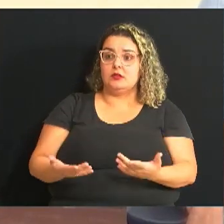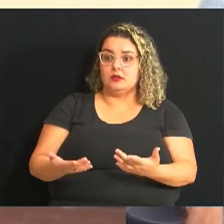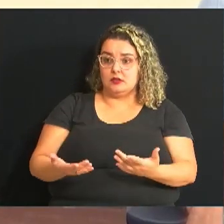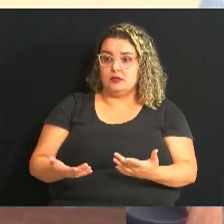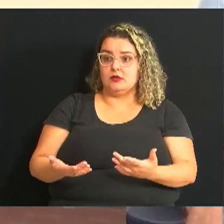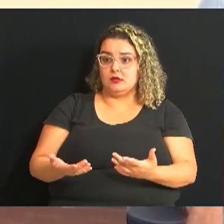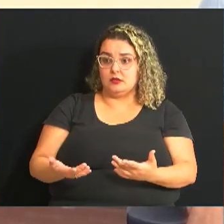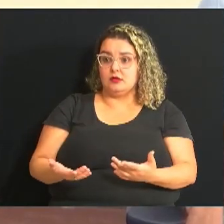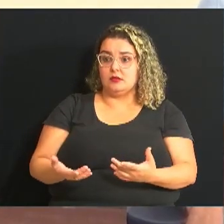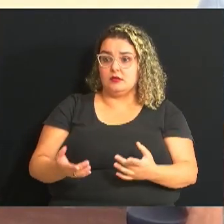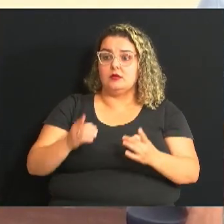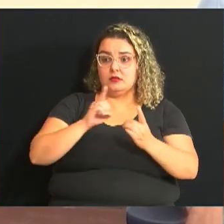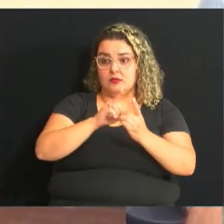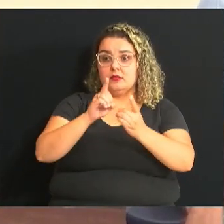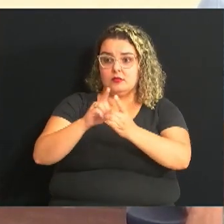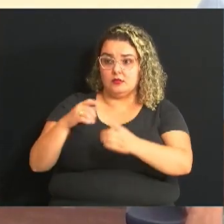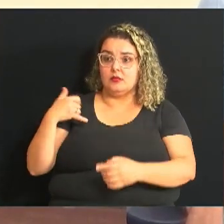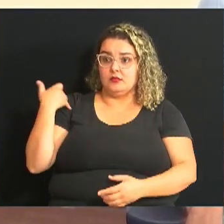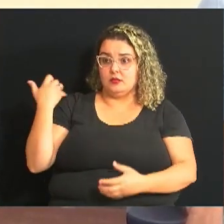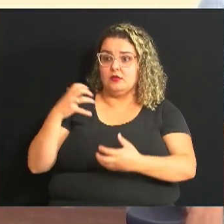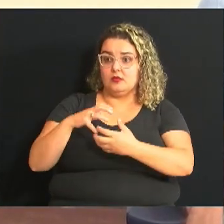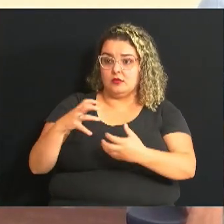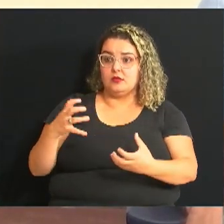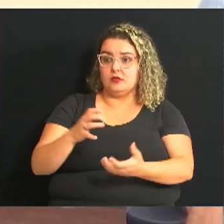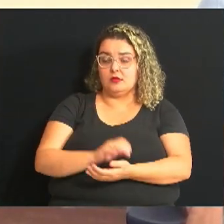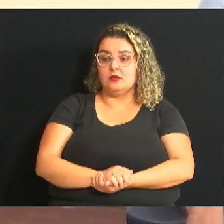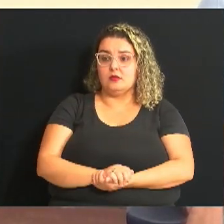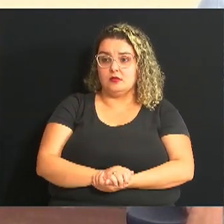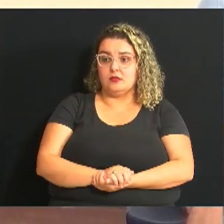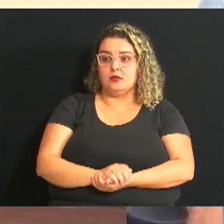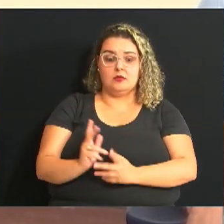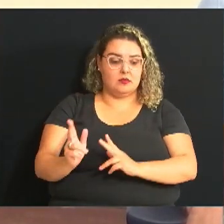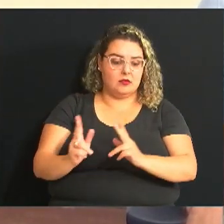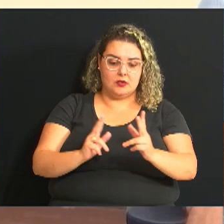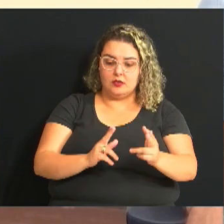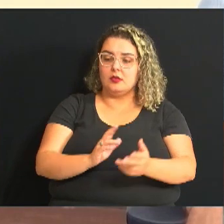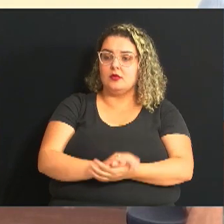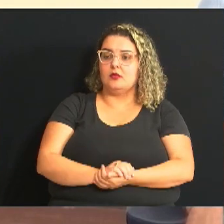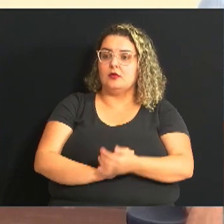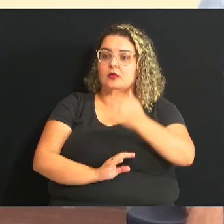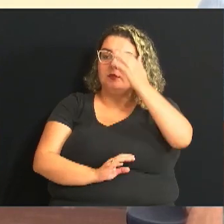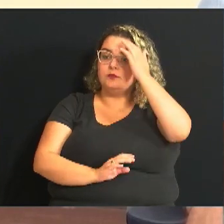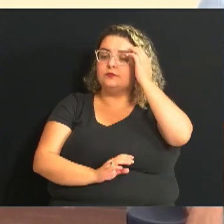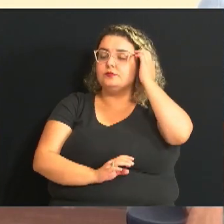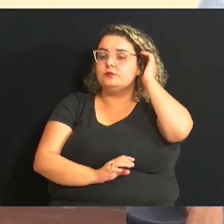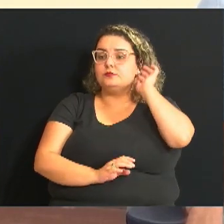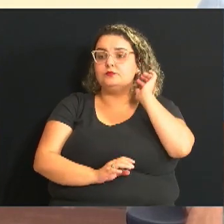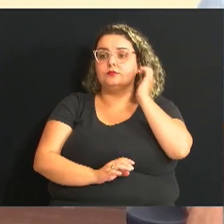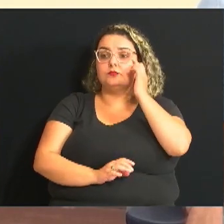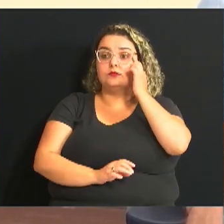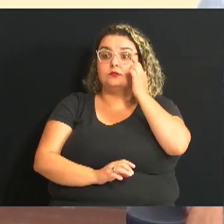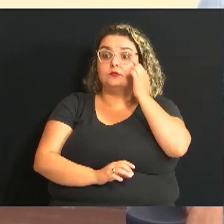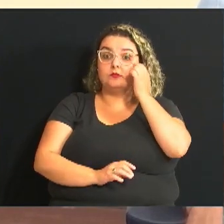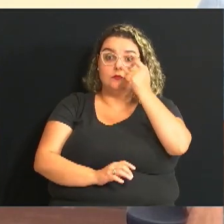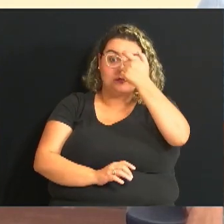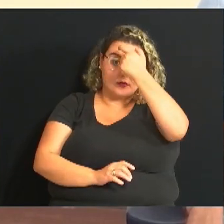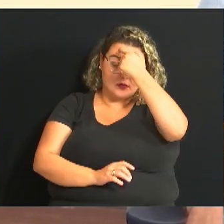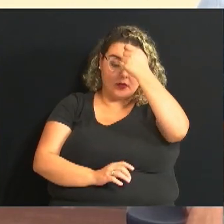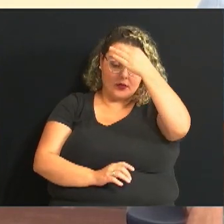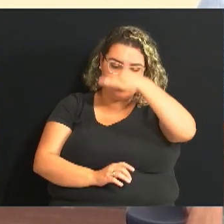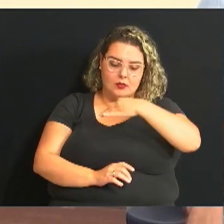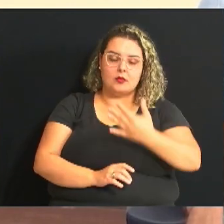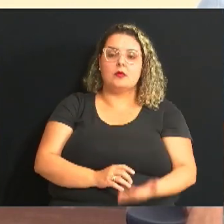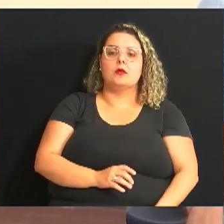que atendem também as pessoas idosas, igualmente, né? E conscientizar e pedir para a